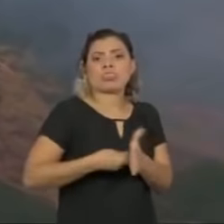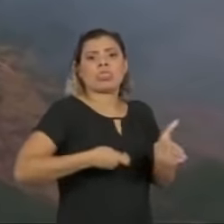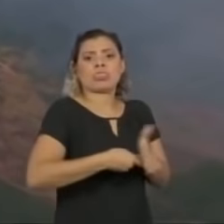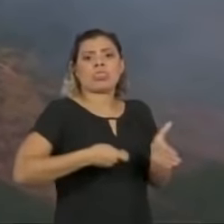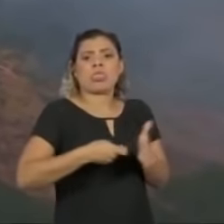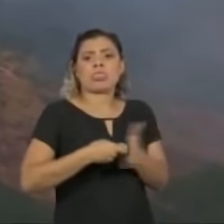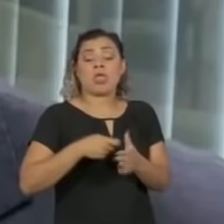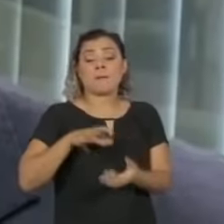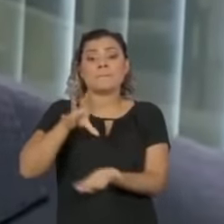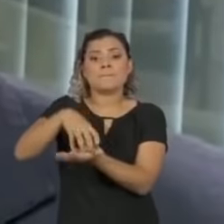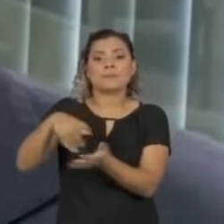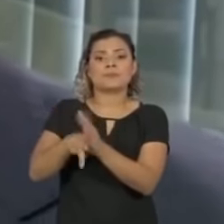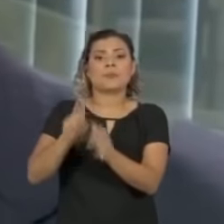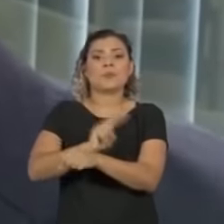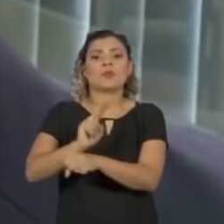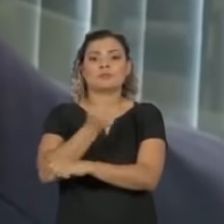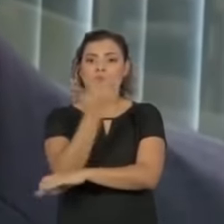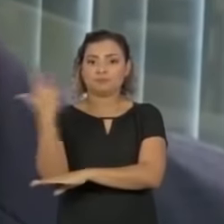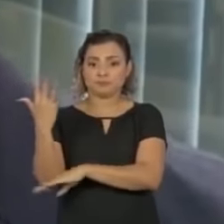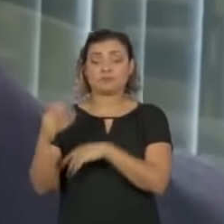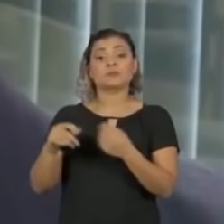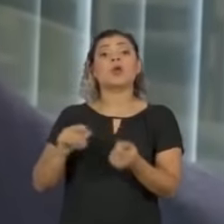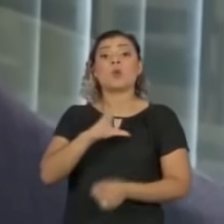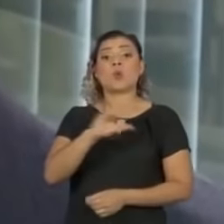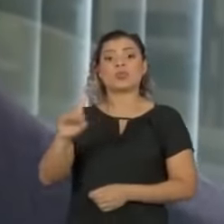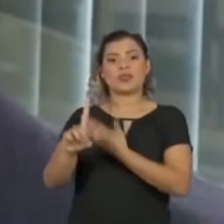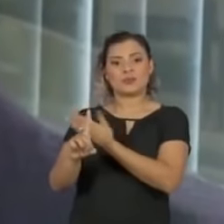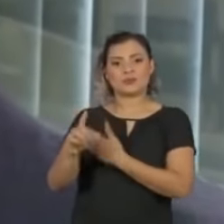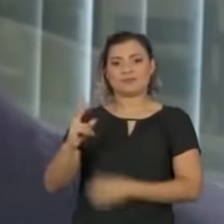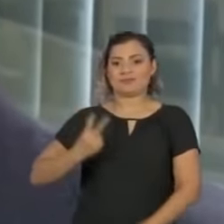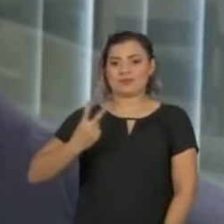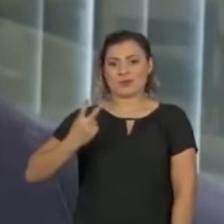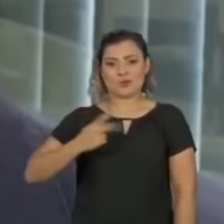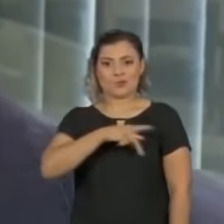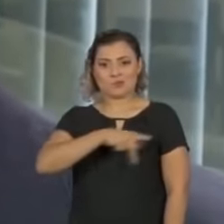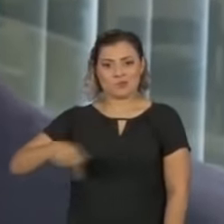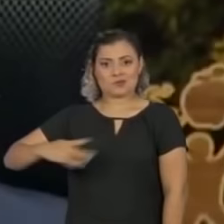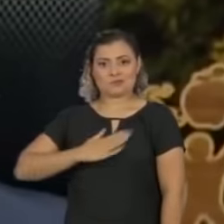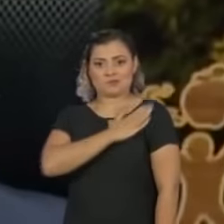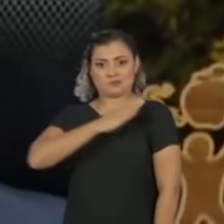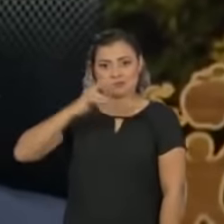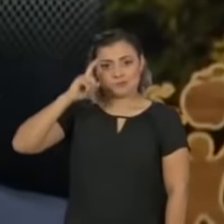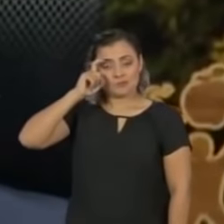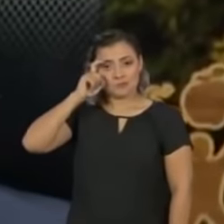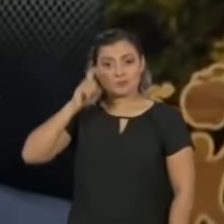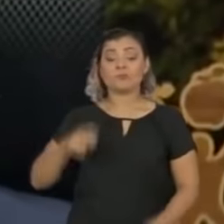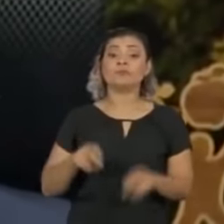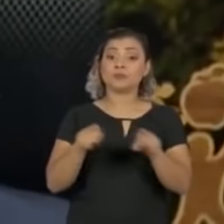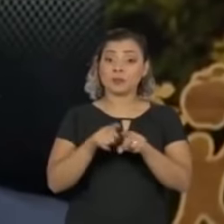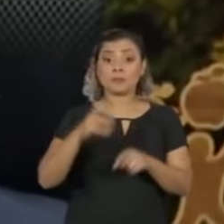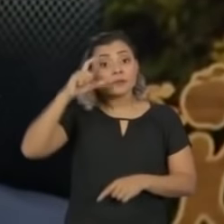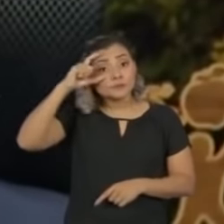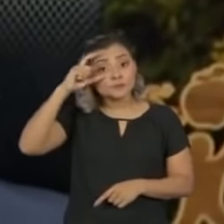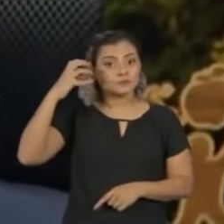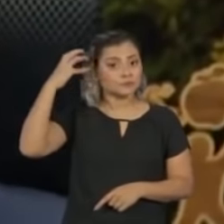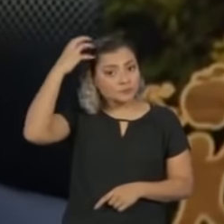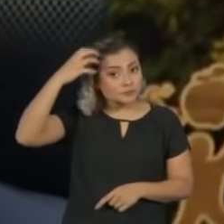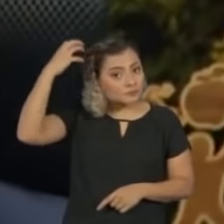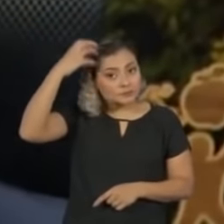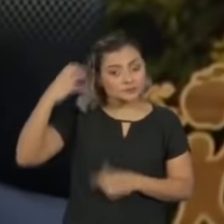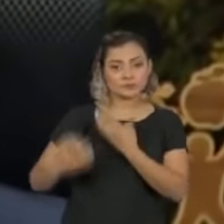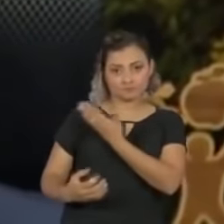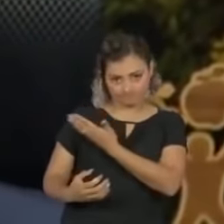entidades ambientais. O conselho será coordenado pelo vice-presidente, Hamilton Mourão. Segundo o ministro do Meio Ambiente, Ricardo